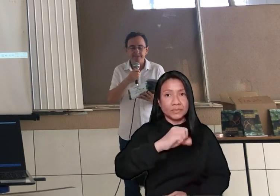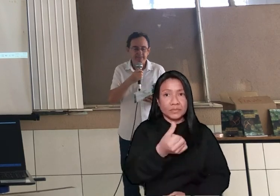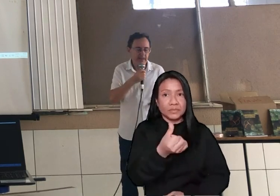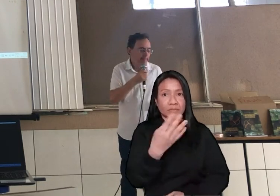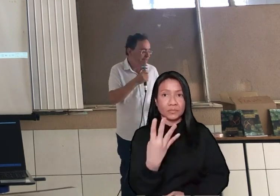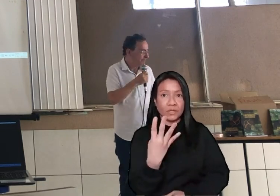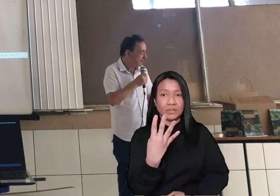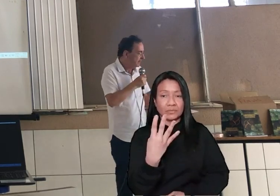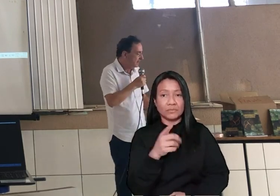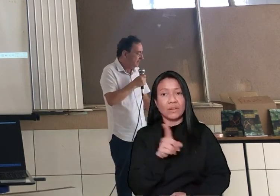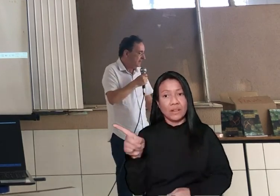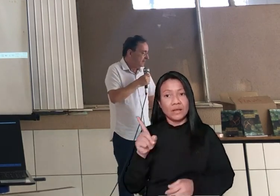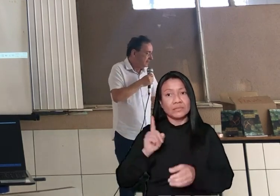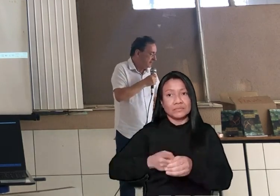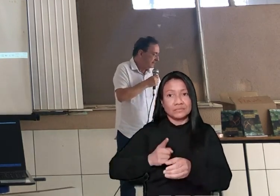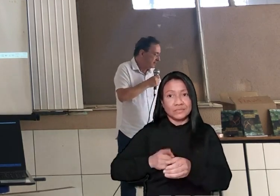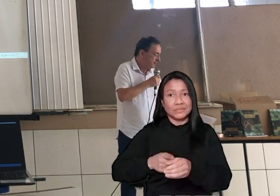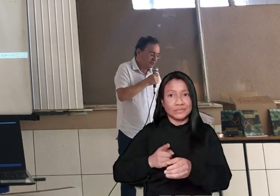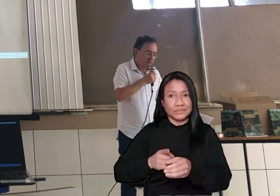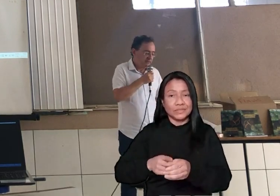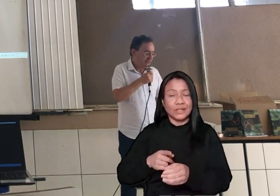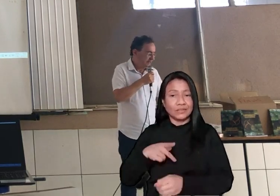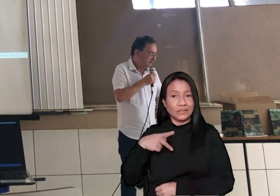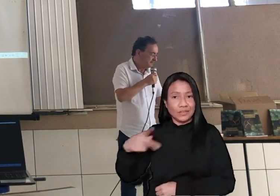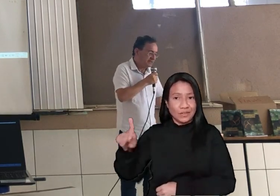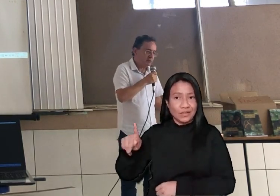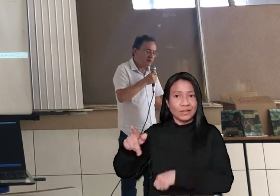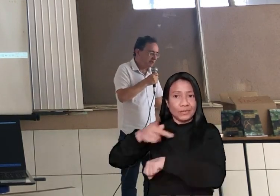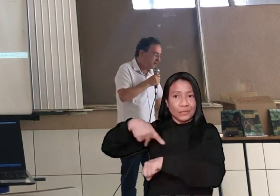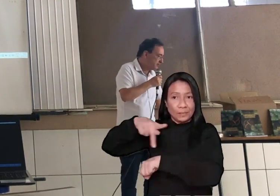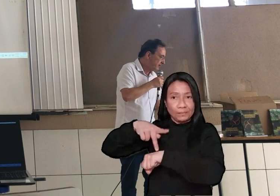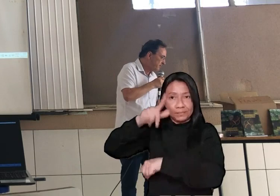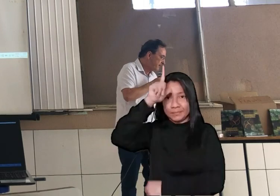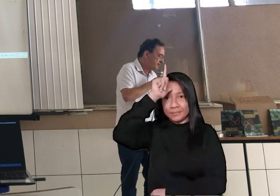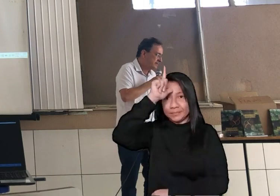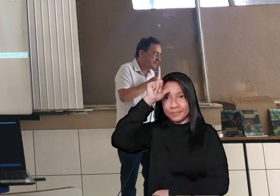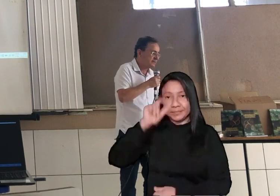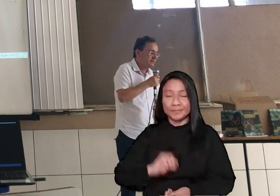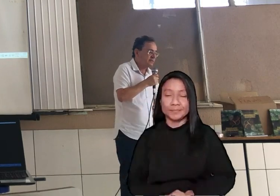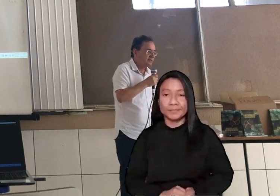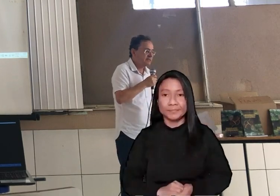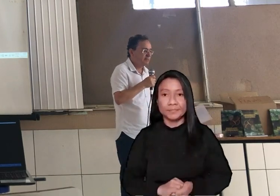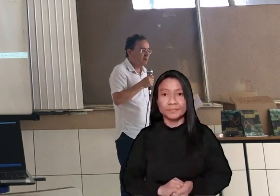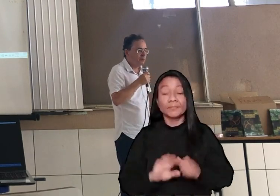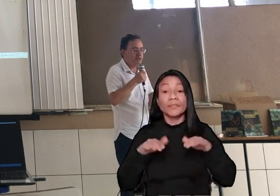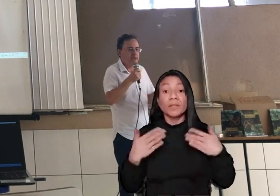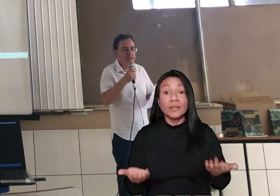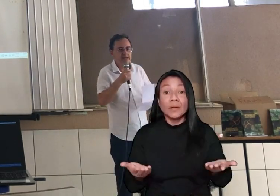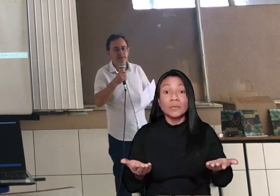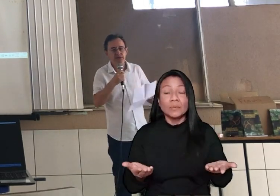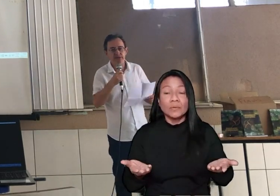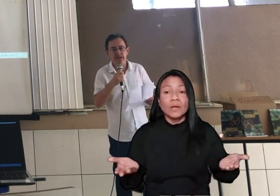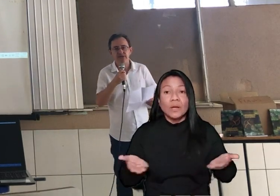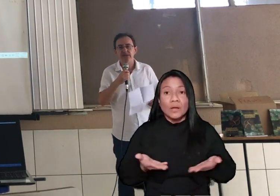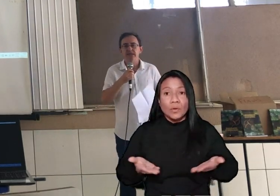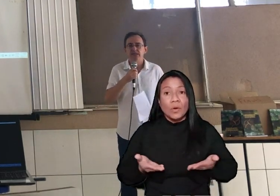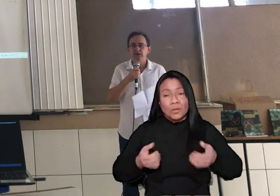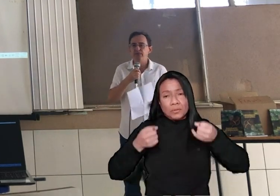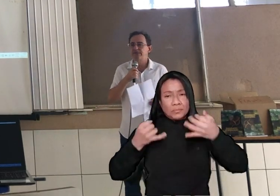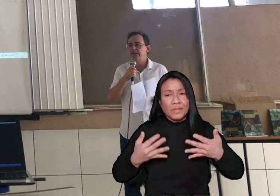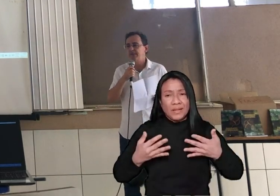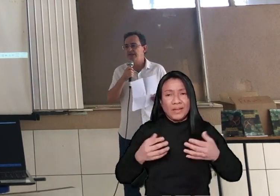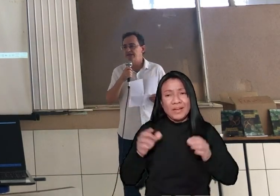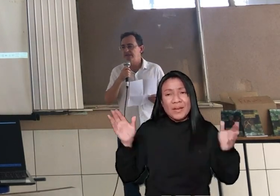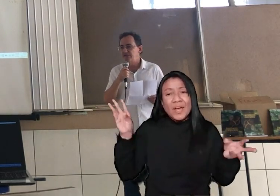Alemanha. Tá? Então, pessoal, esse é um pouquinho da história para vocês saberem um pouquinho desse personagem